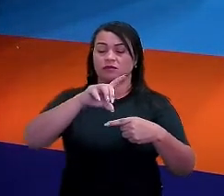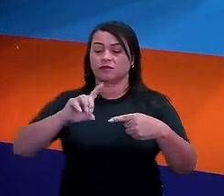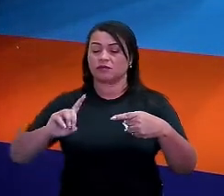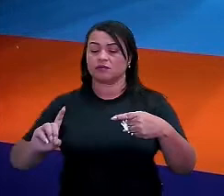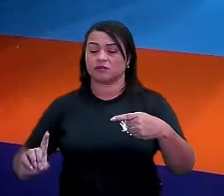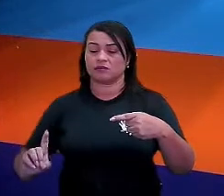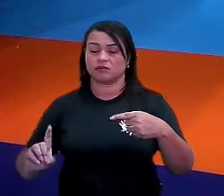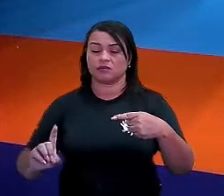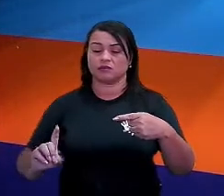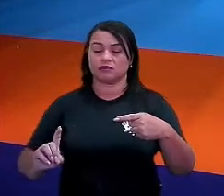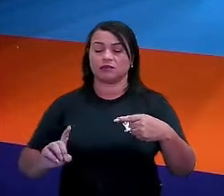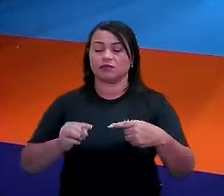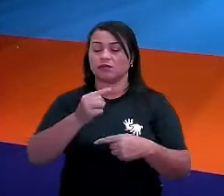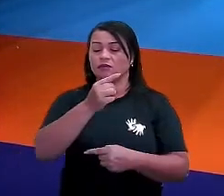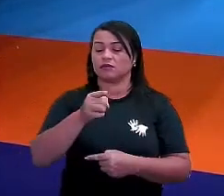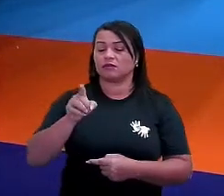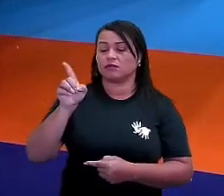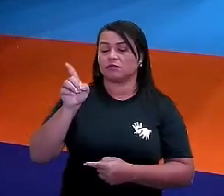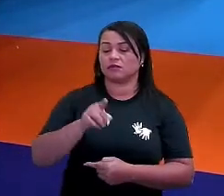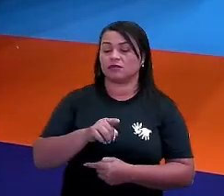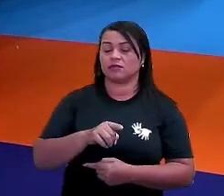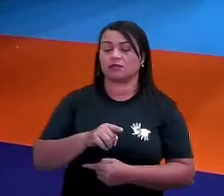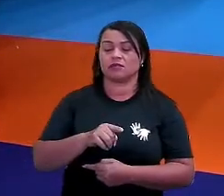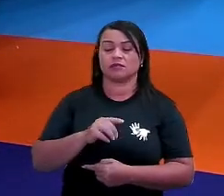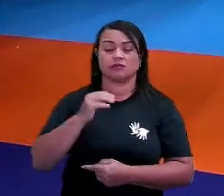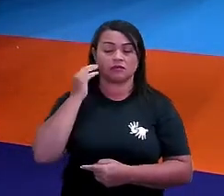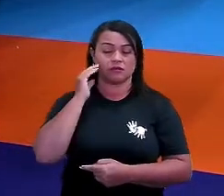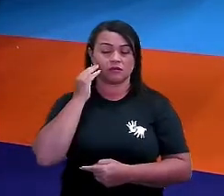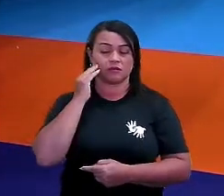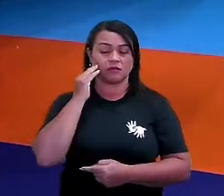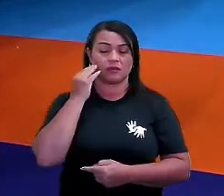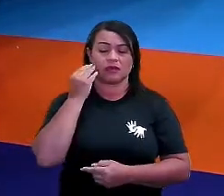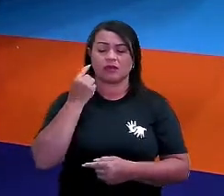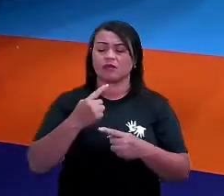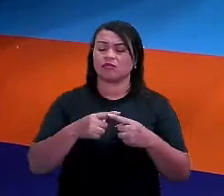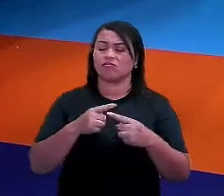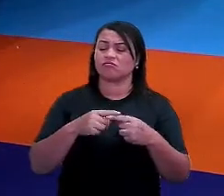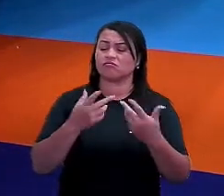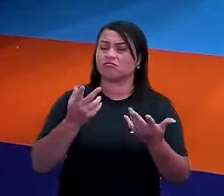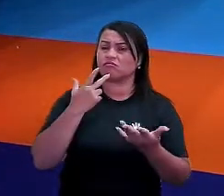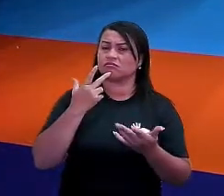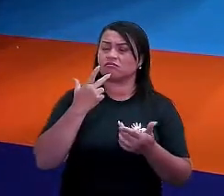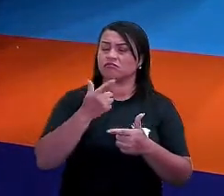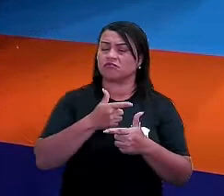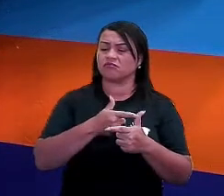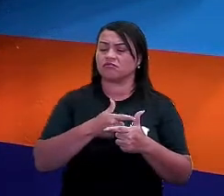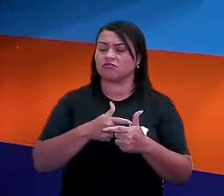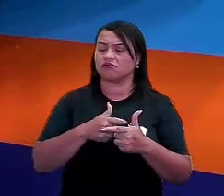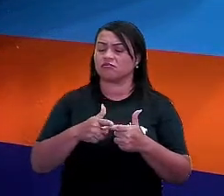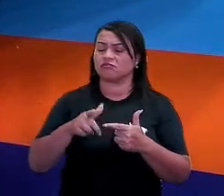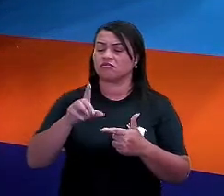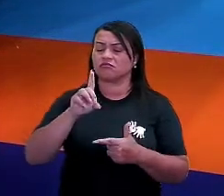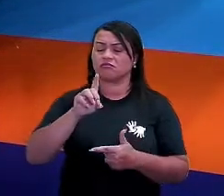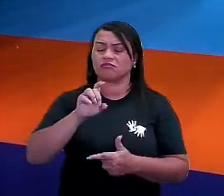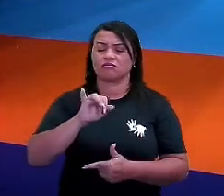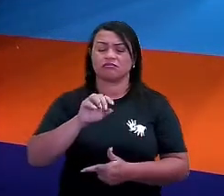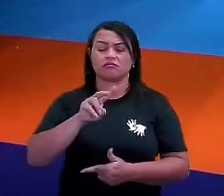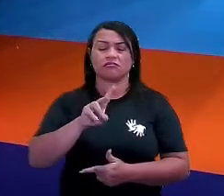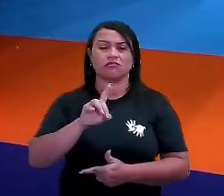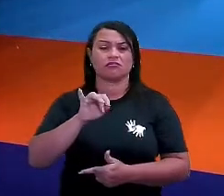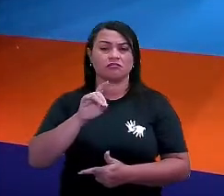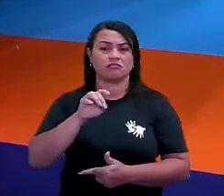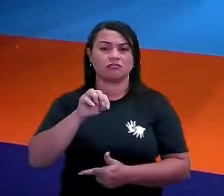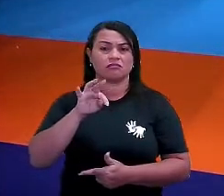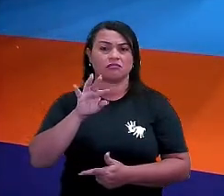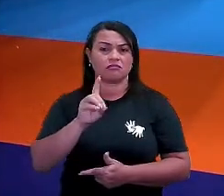Este será o numerador da resposta, tá? Ah, por que a senhora está chamando de dividendo? Porque 3/10 não é